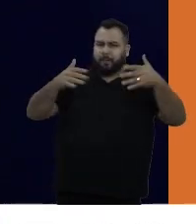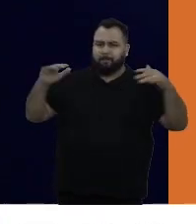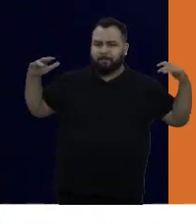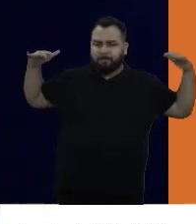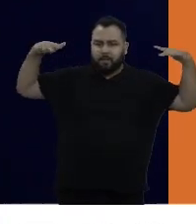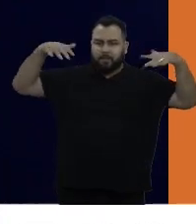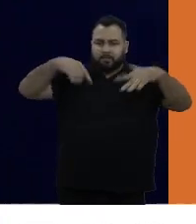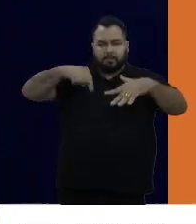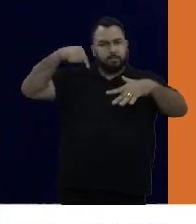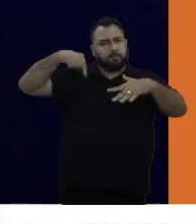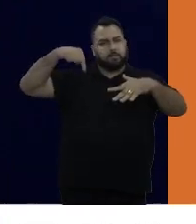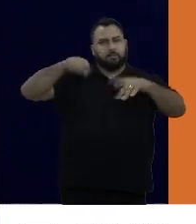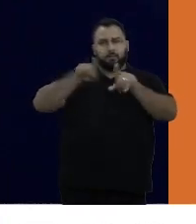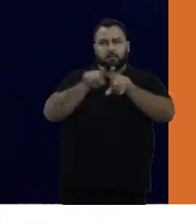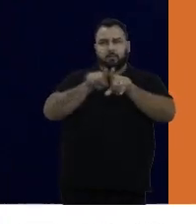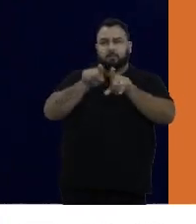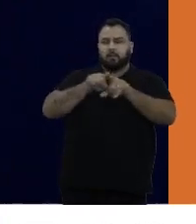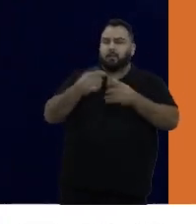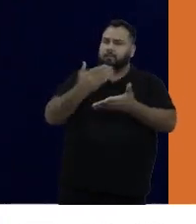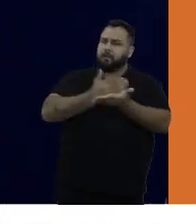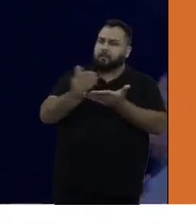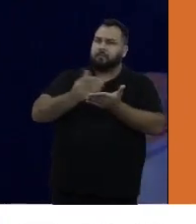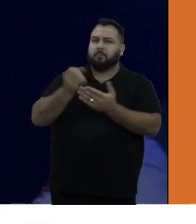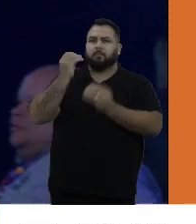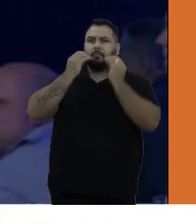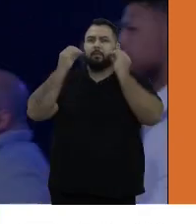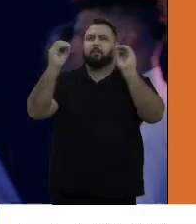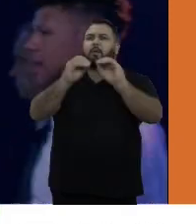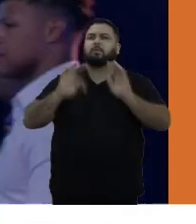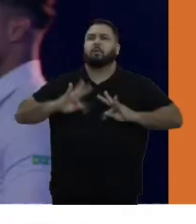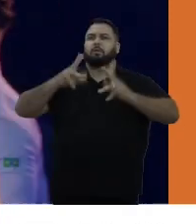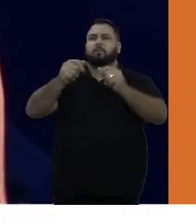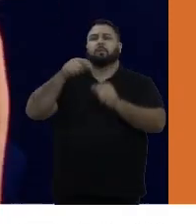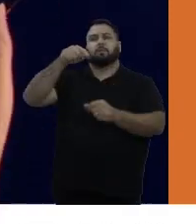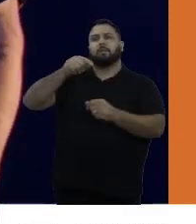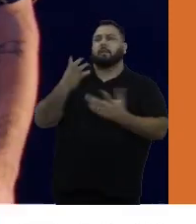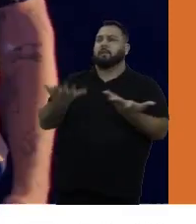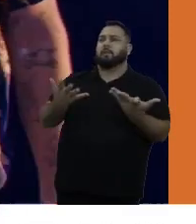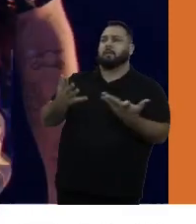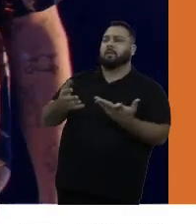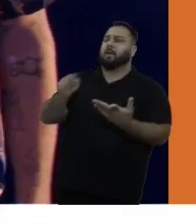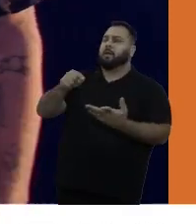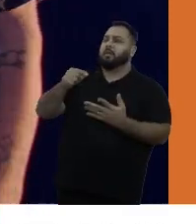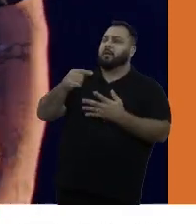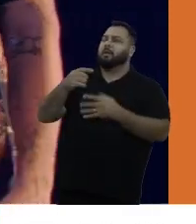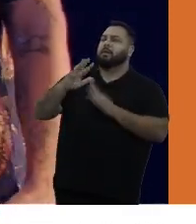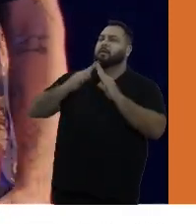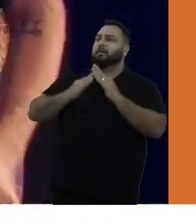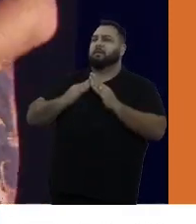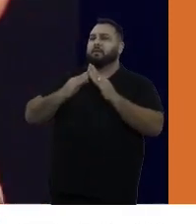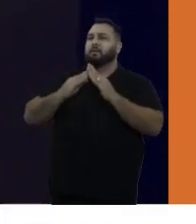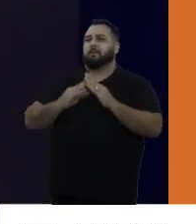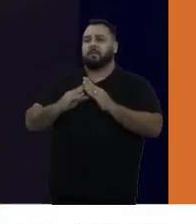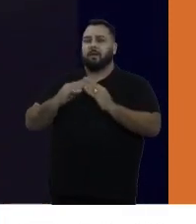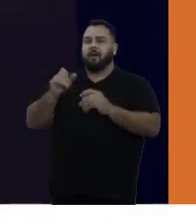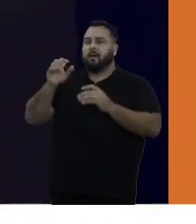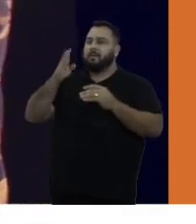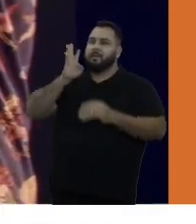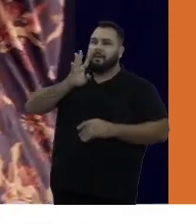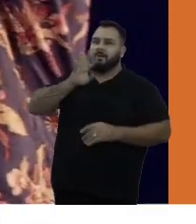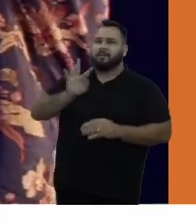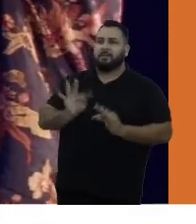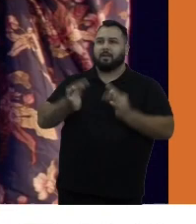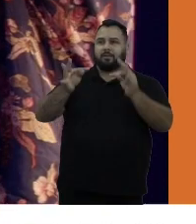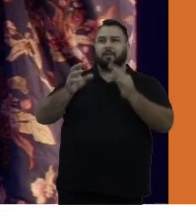queria pedir, antes de começar, para começar com chave de ouro, mandar um beijo para todo mundo que está em casa. Gente, que bom que vocês estão aí. Muito legal a tecnologia, né? A gente